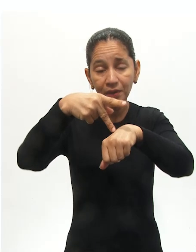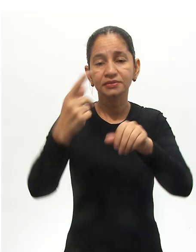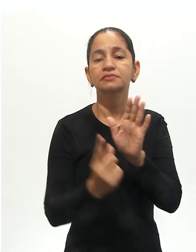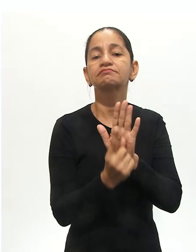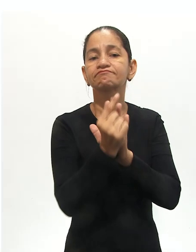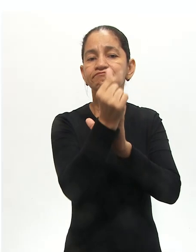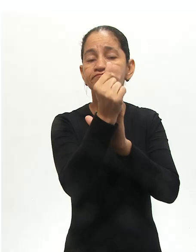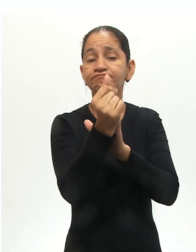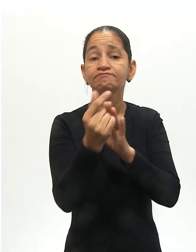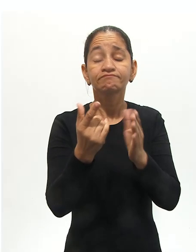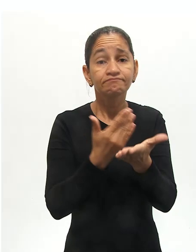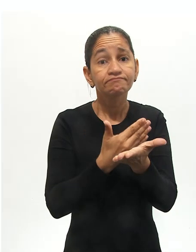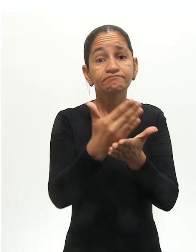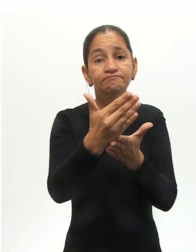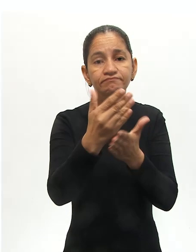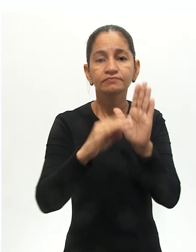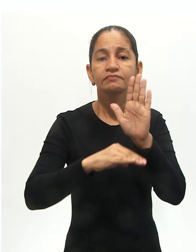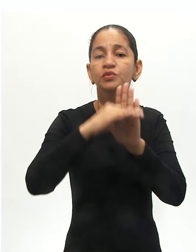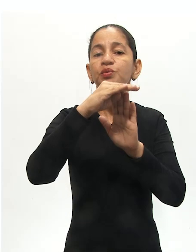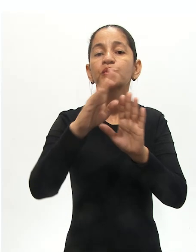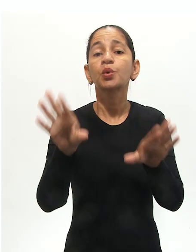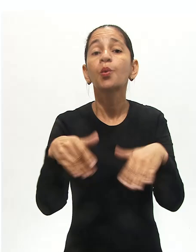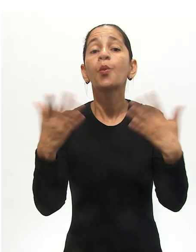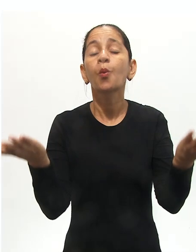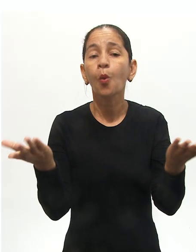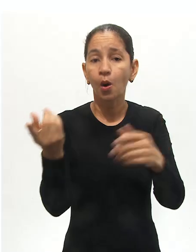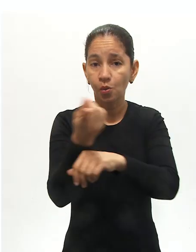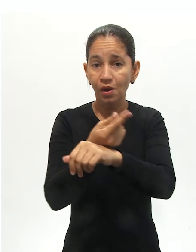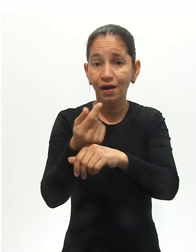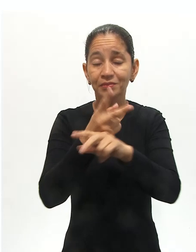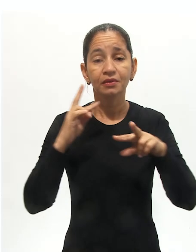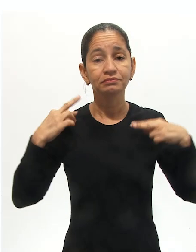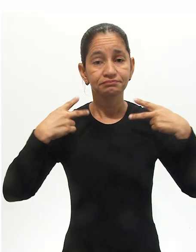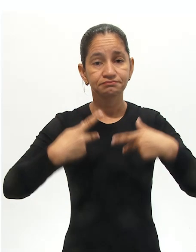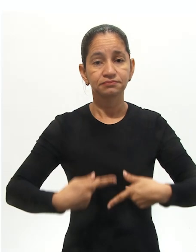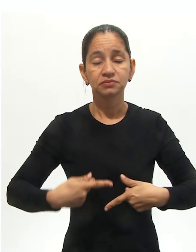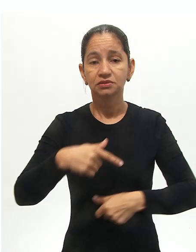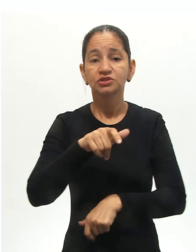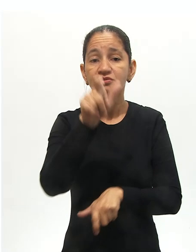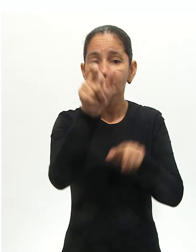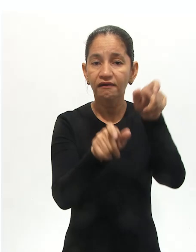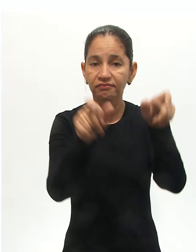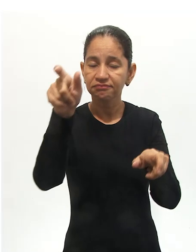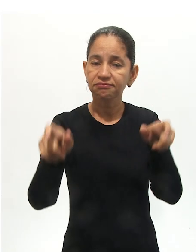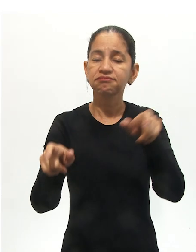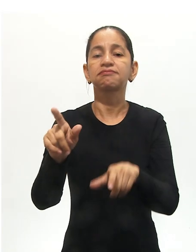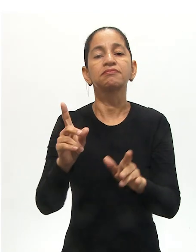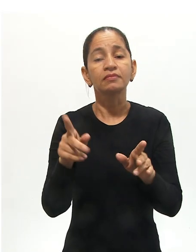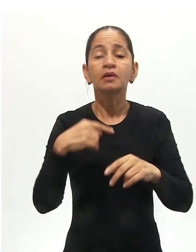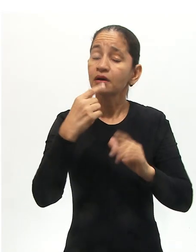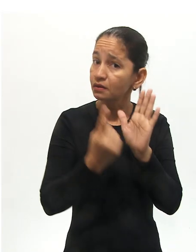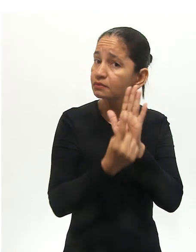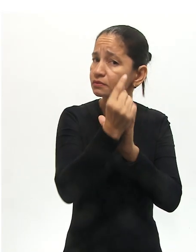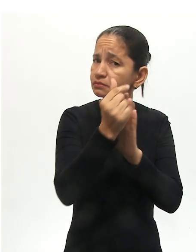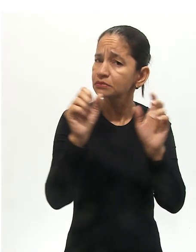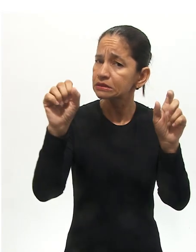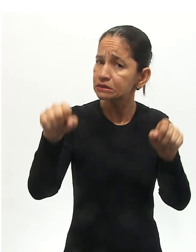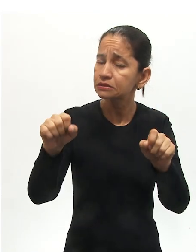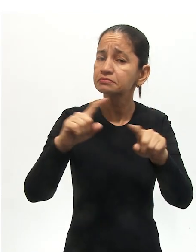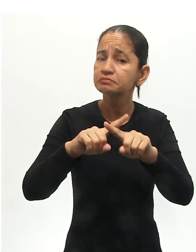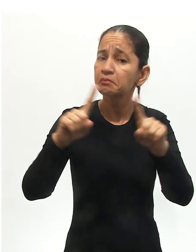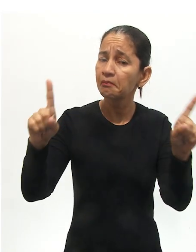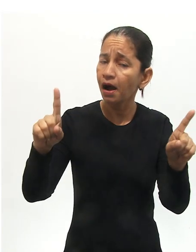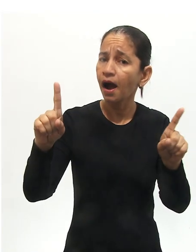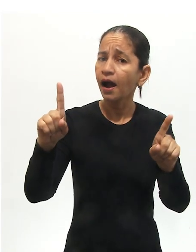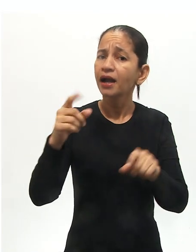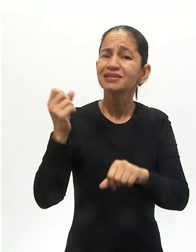cresce com desemprego, focando investimentos em capital humano individual. A economia